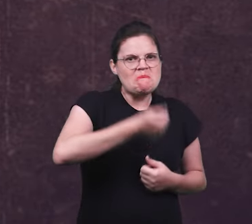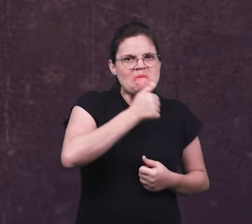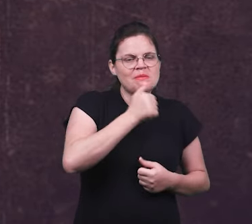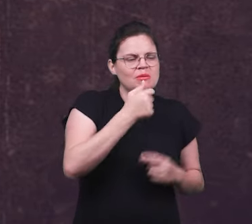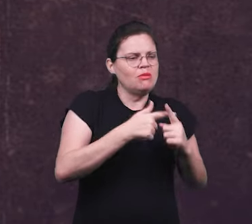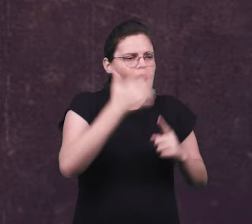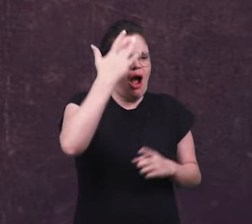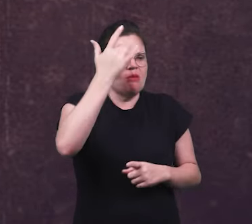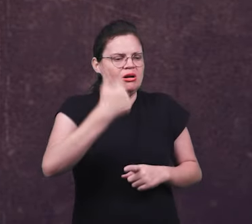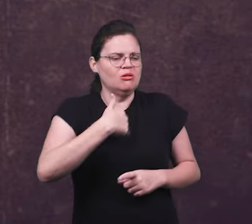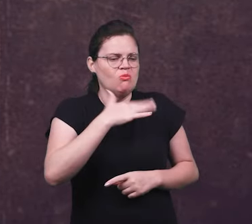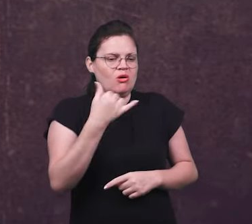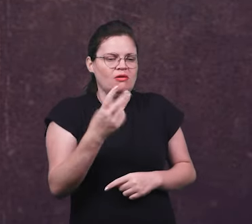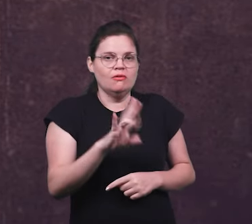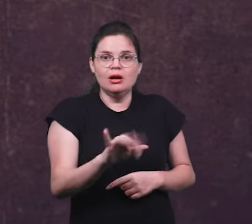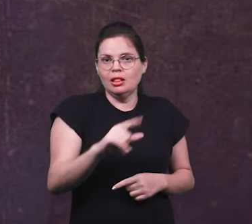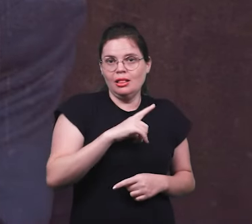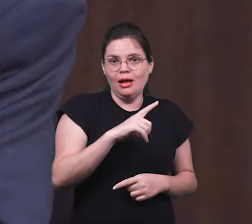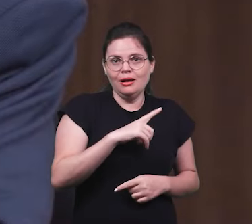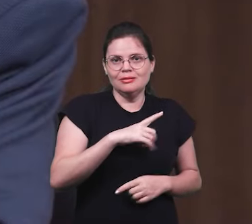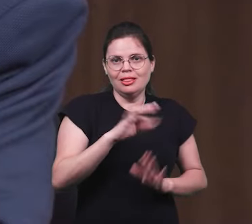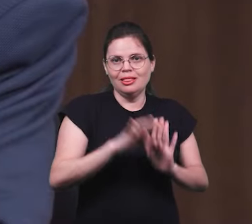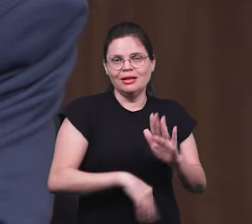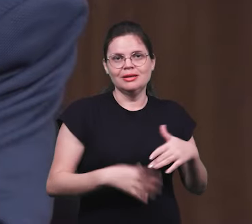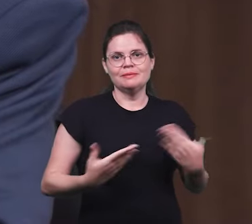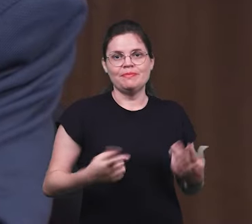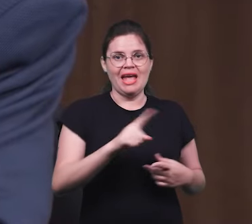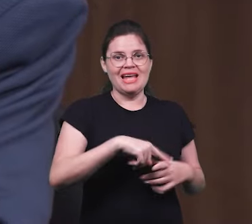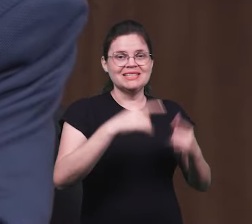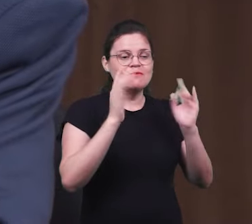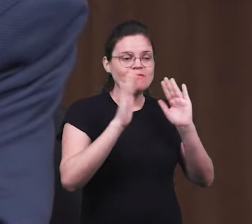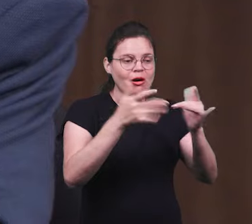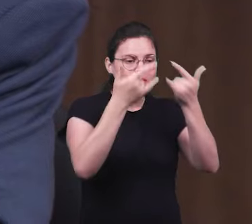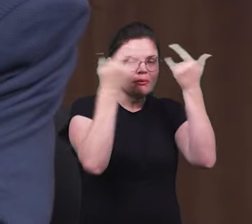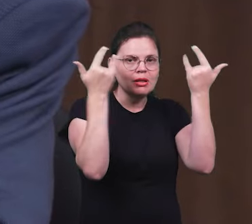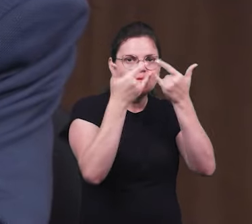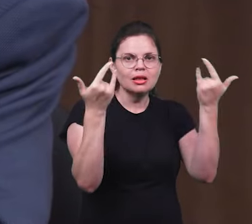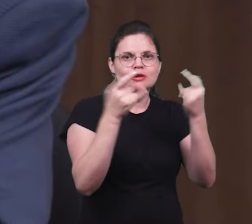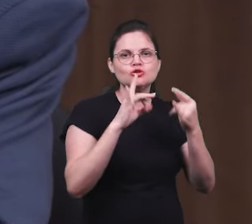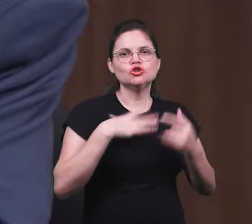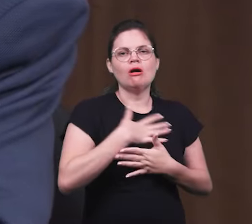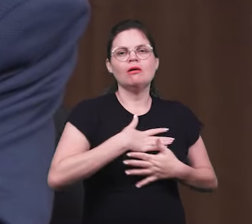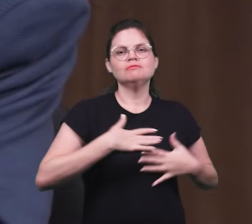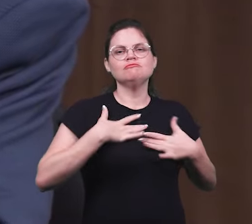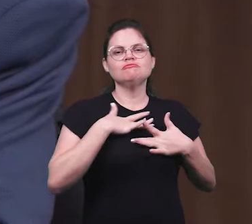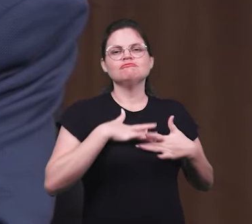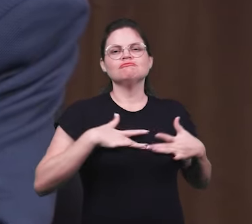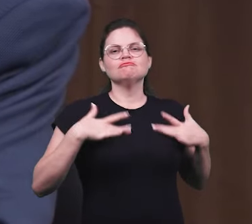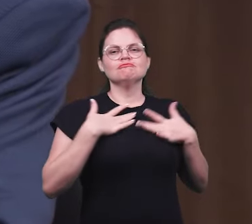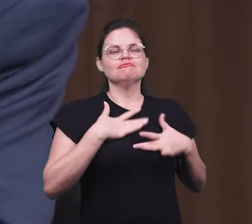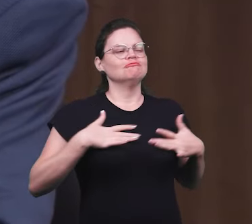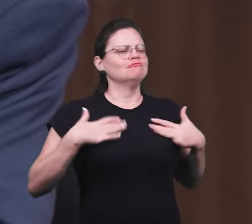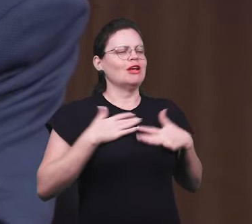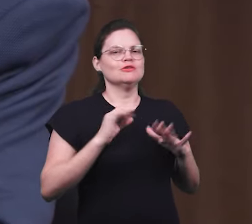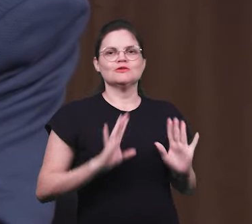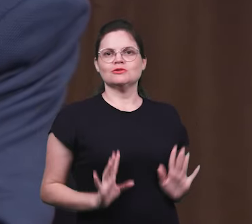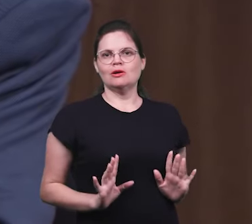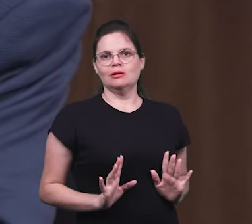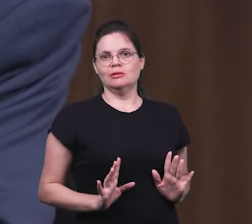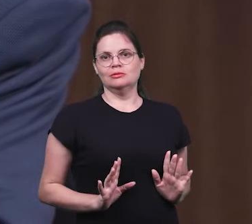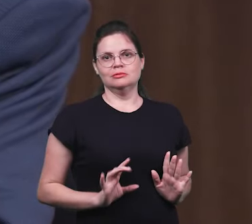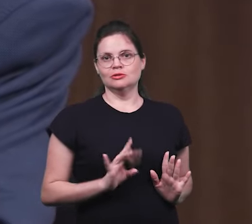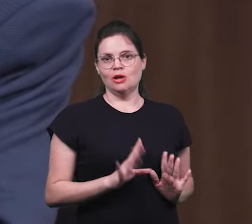amanhã morreremos. Então, esse era um materialista, buscava o prazer a todo custo. O importante era o prazer do epicureu.